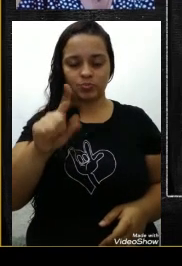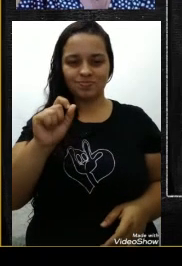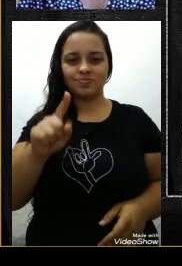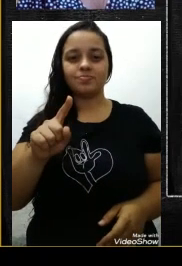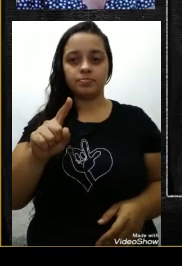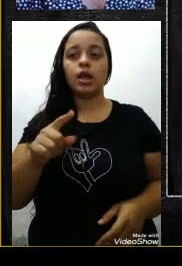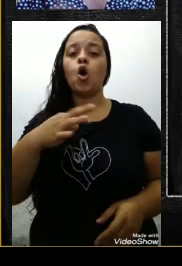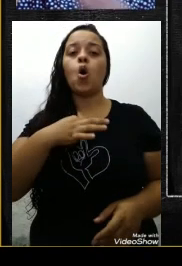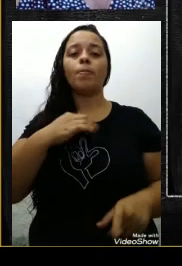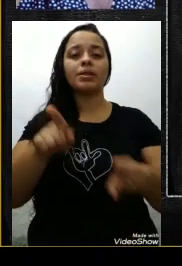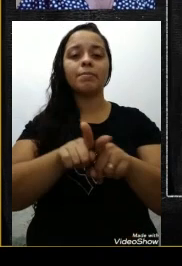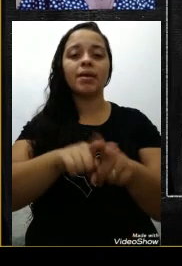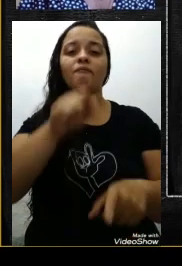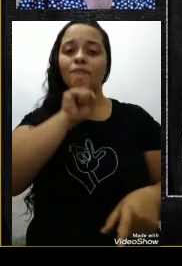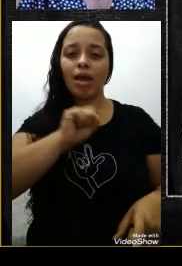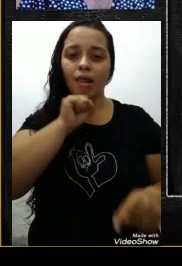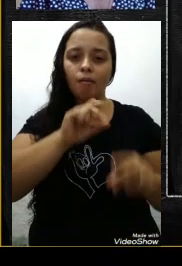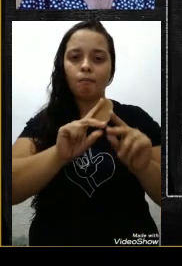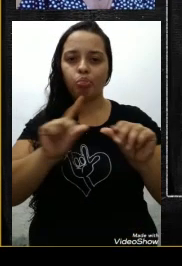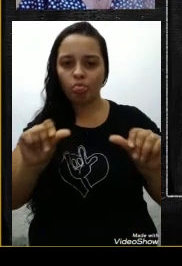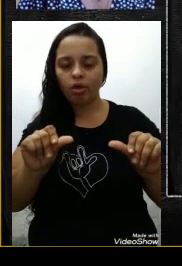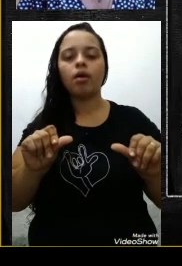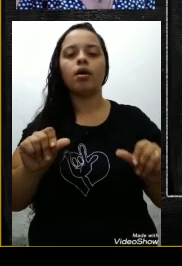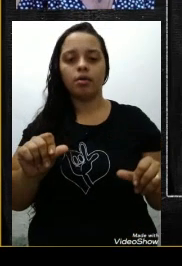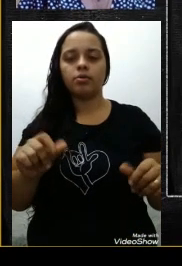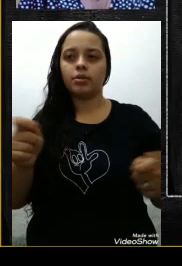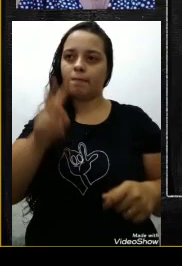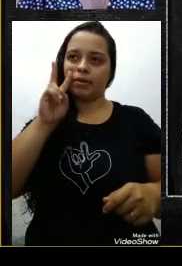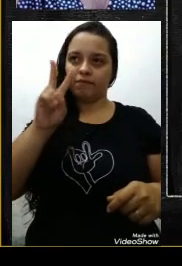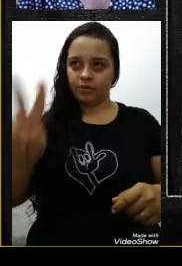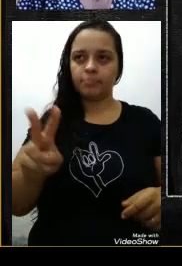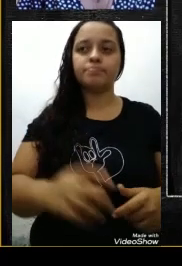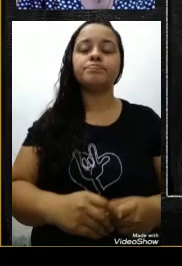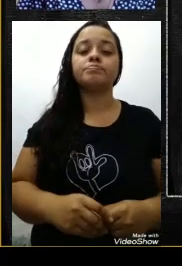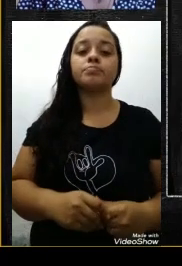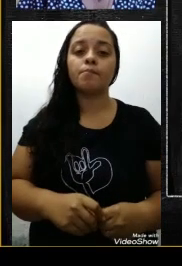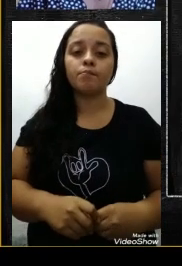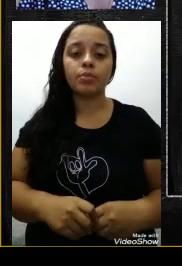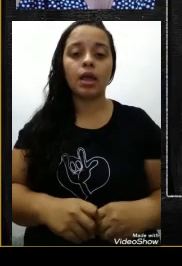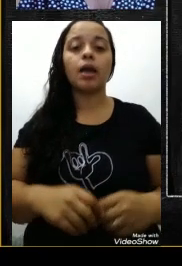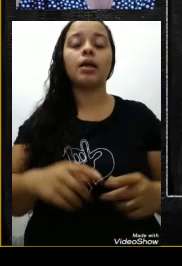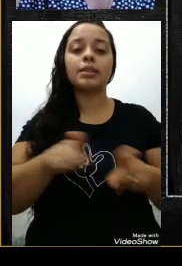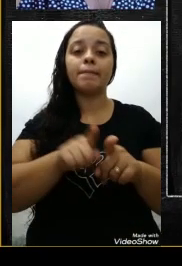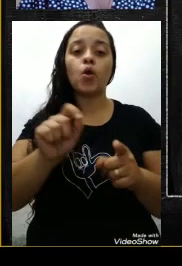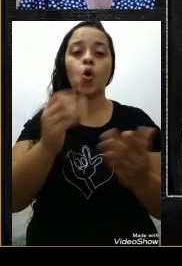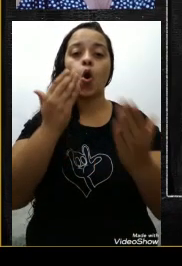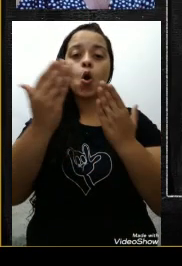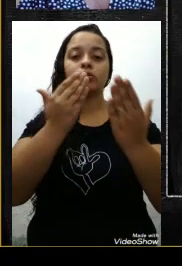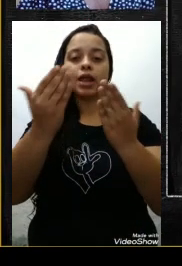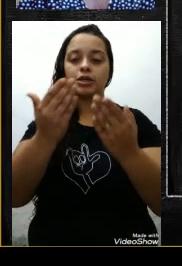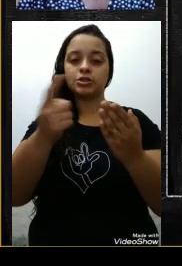de azul, as roupas envelhecidas, né, andrajosas, como está destacado ali, e